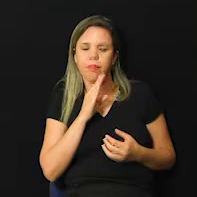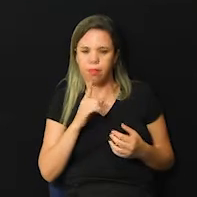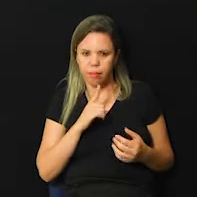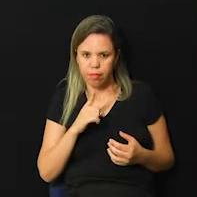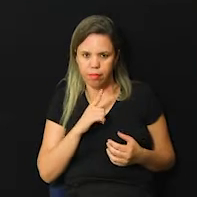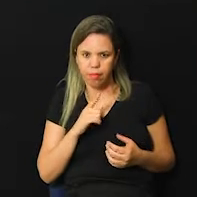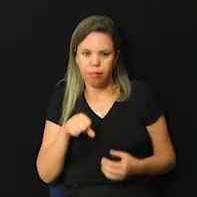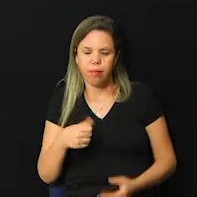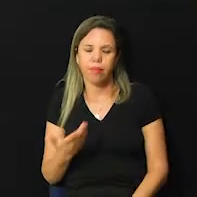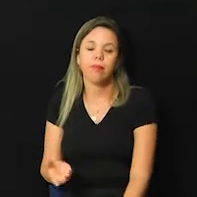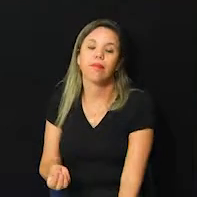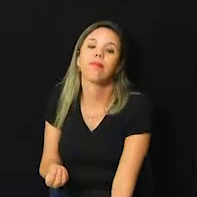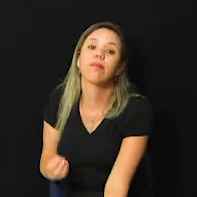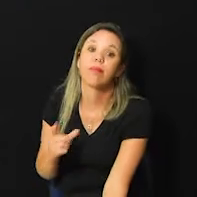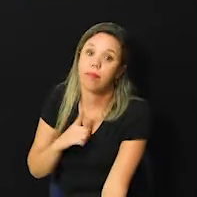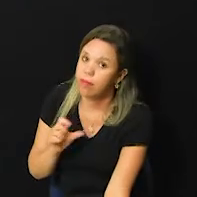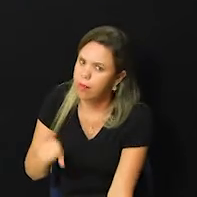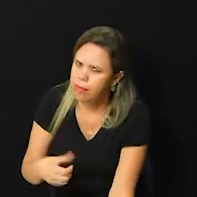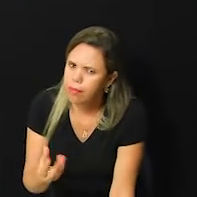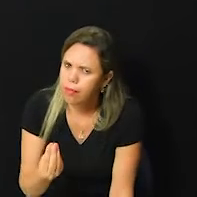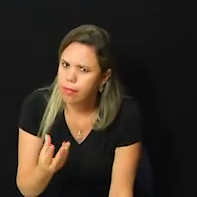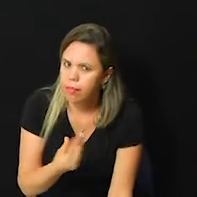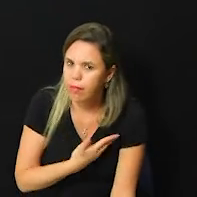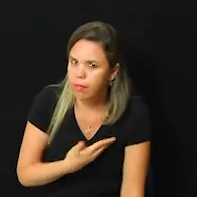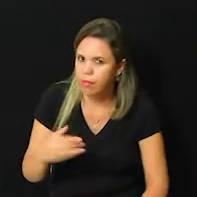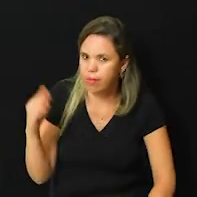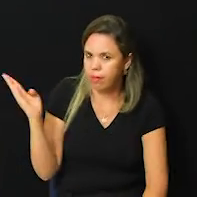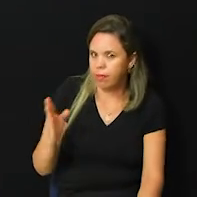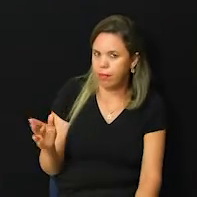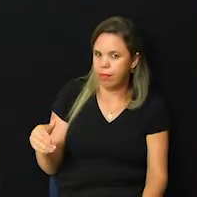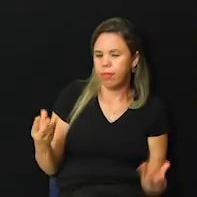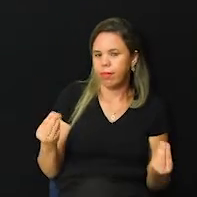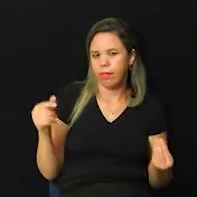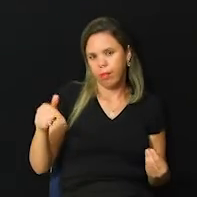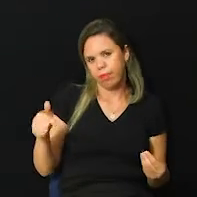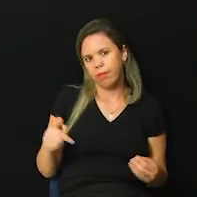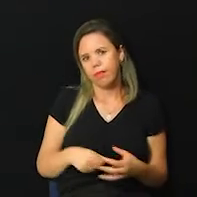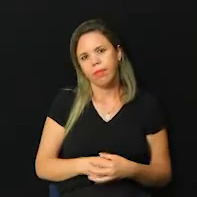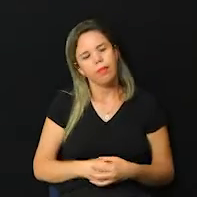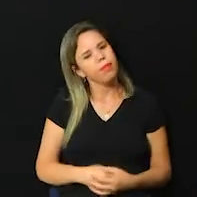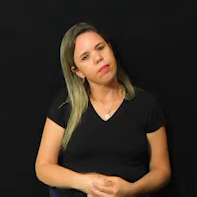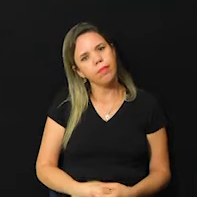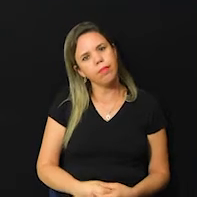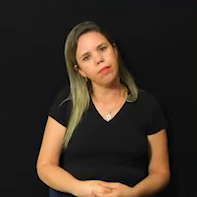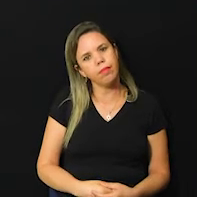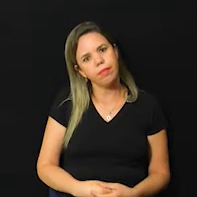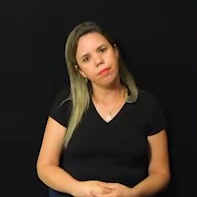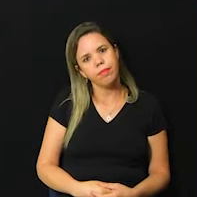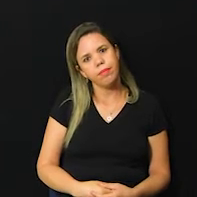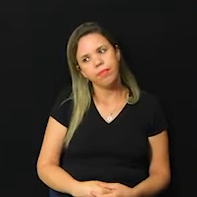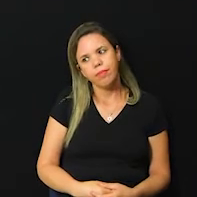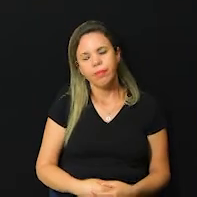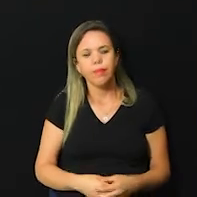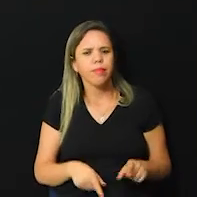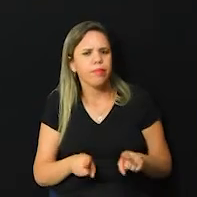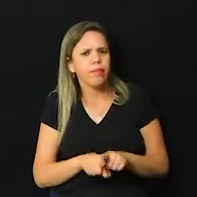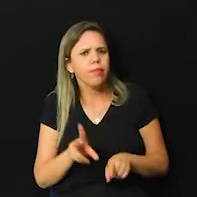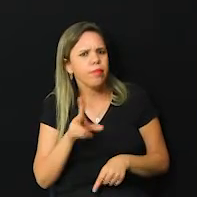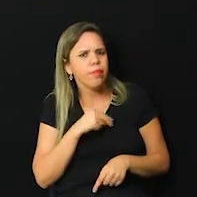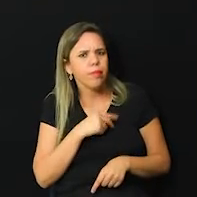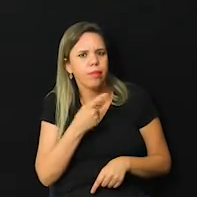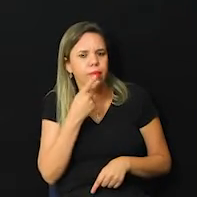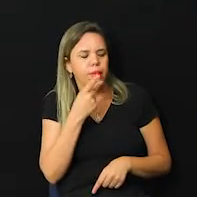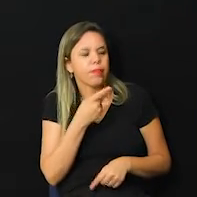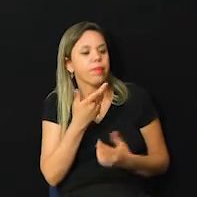os barzinhos tem não tem tem eu tenho muita amiga brasileira mãe olha que legal a minha rosto uma me até